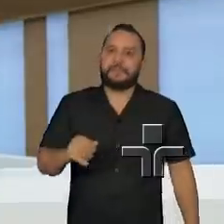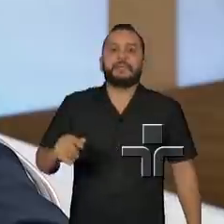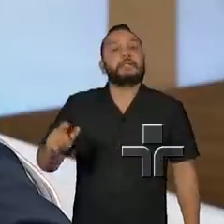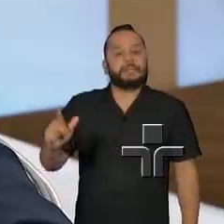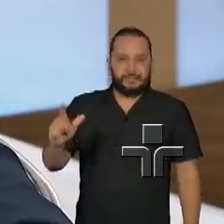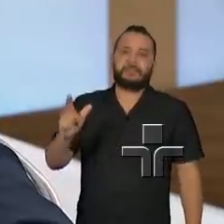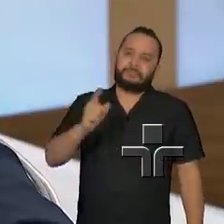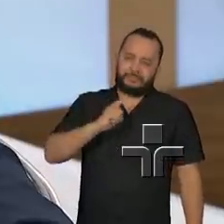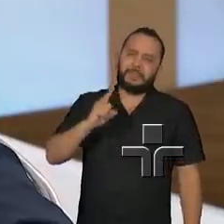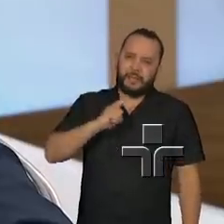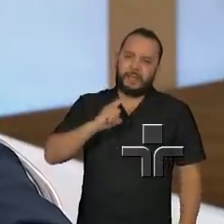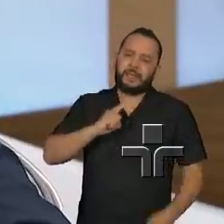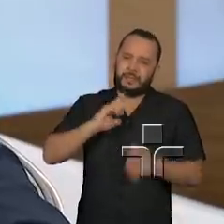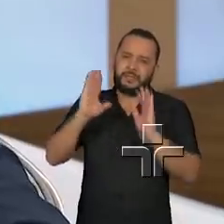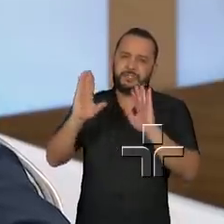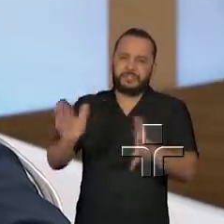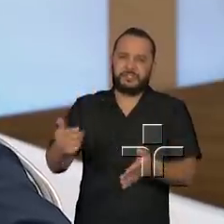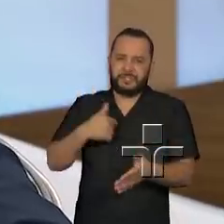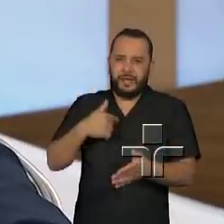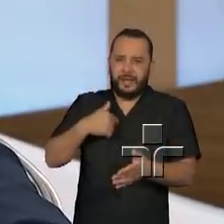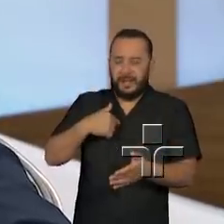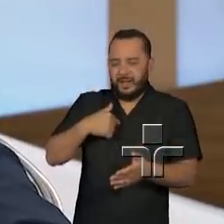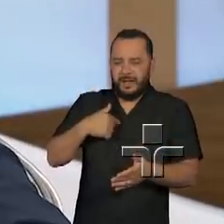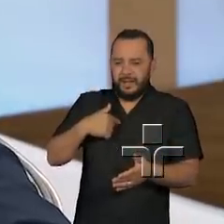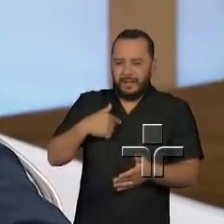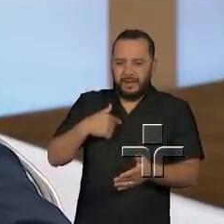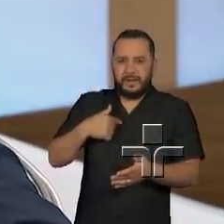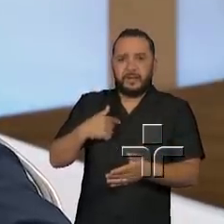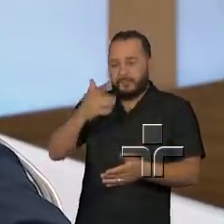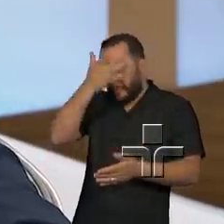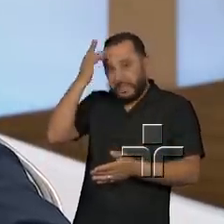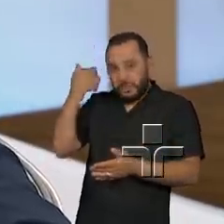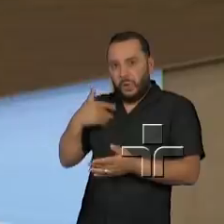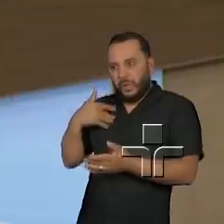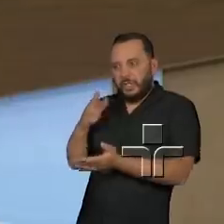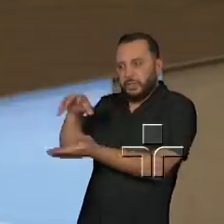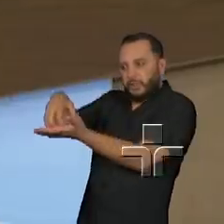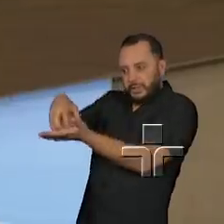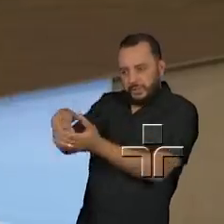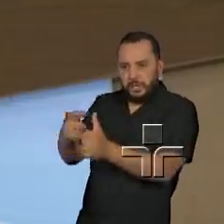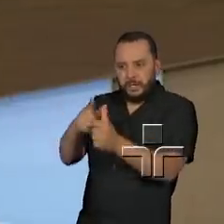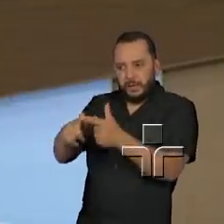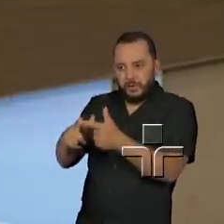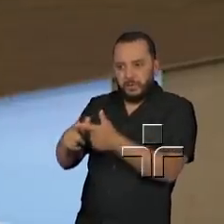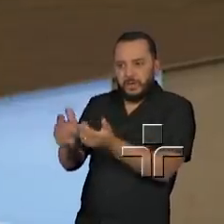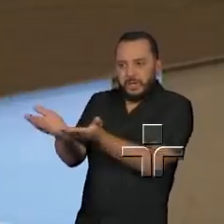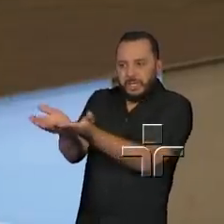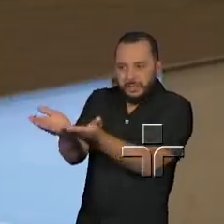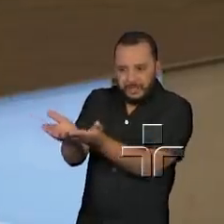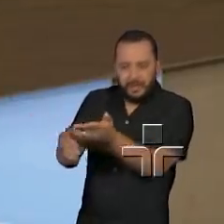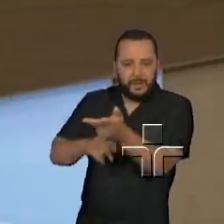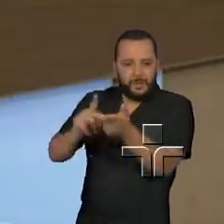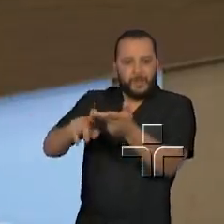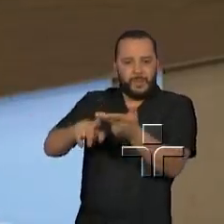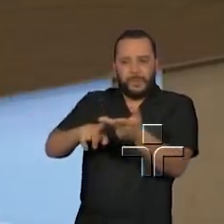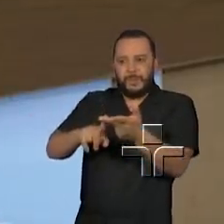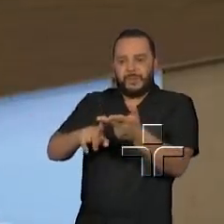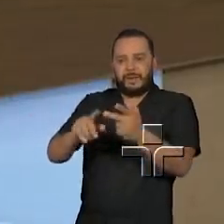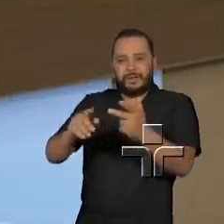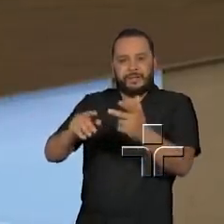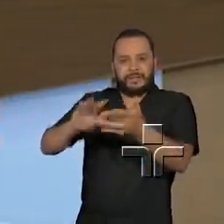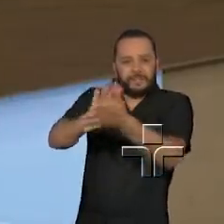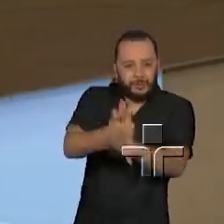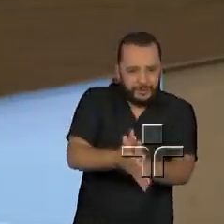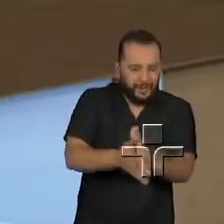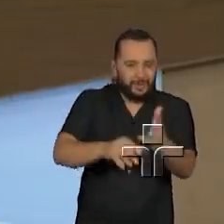que é claramente destrucionista, criacionista, evangélica e destrucionista ao mesmo tempo, acontecendo. Agora, se não fosse uma visão só destrutiva